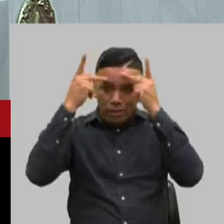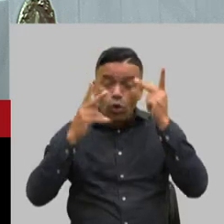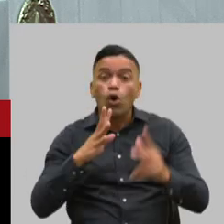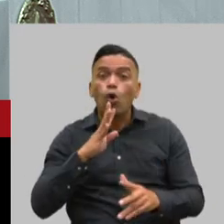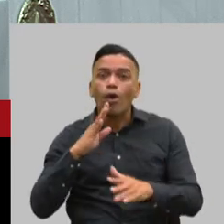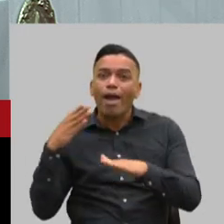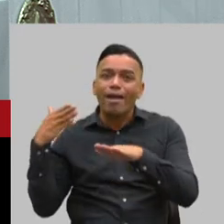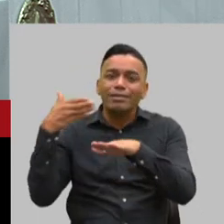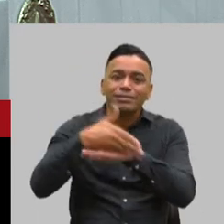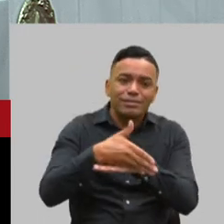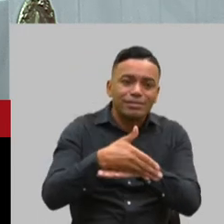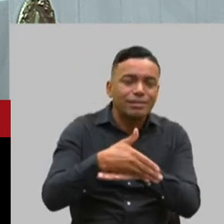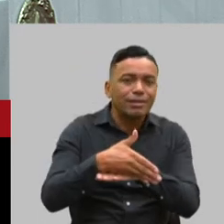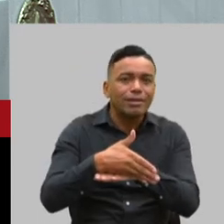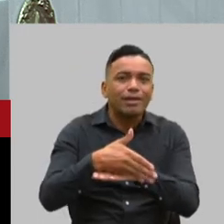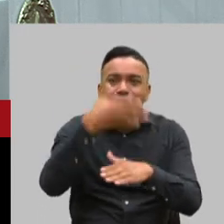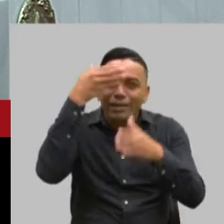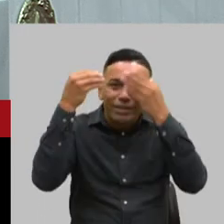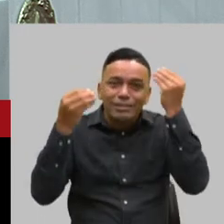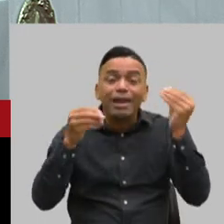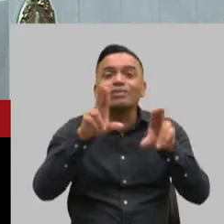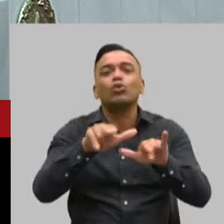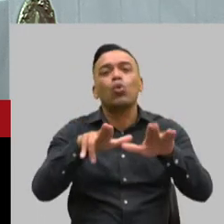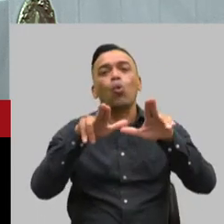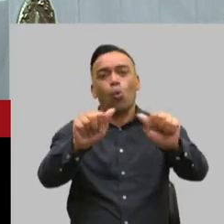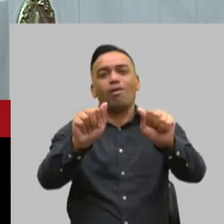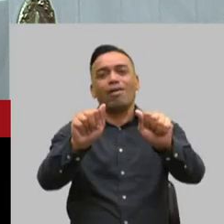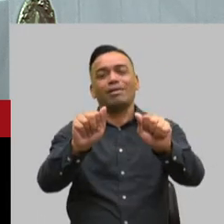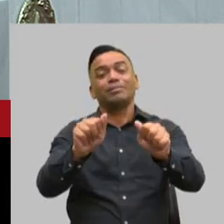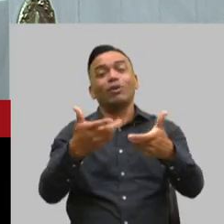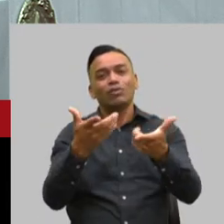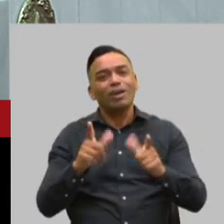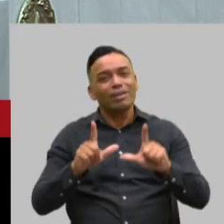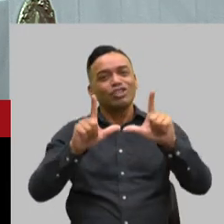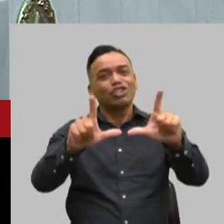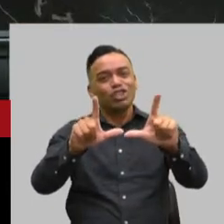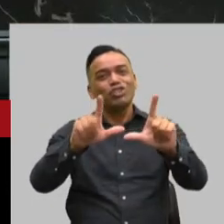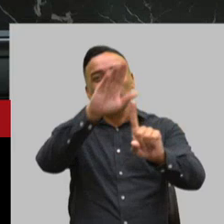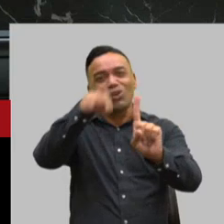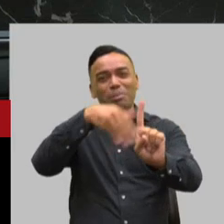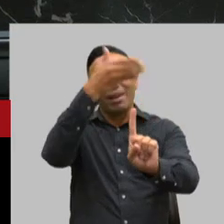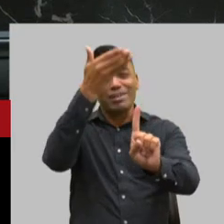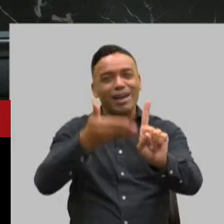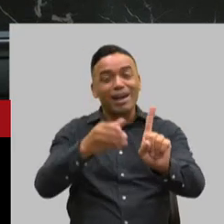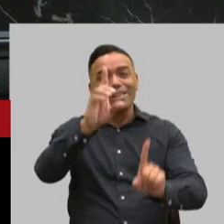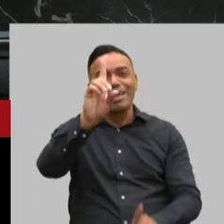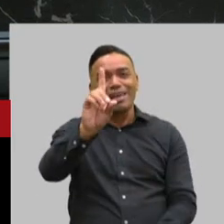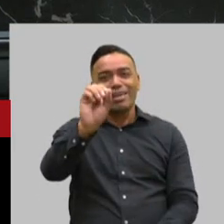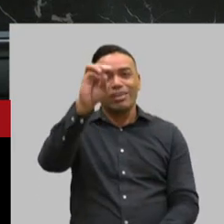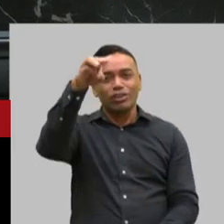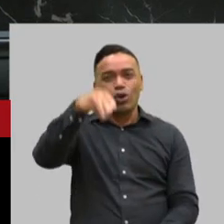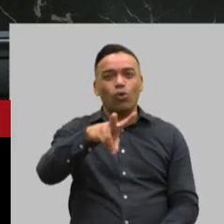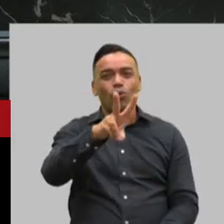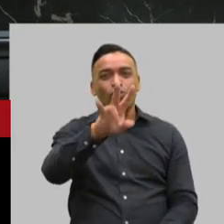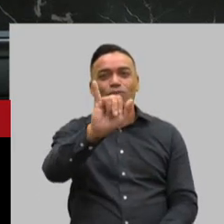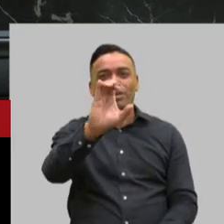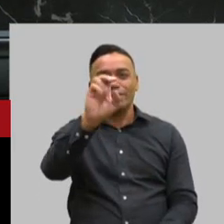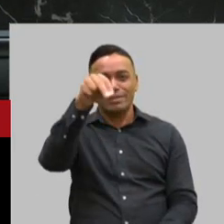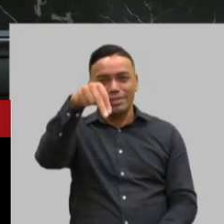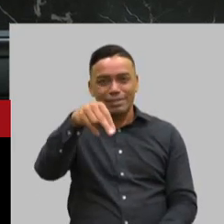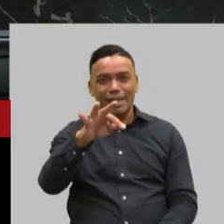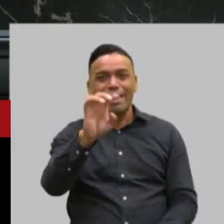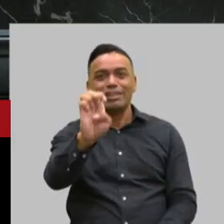E agora, com o título de cidadão honorário de Minas Gerais, Dom Vicente se torna para